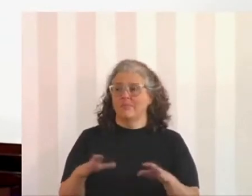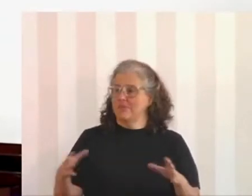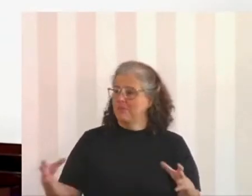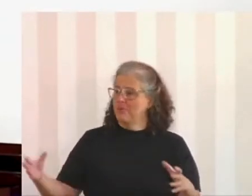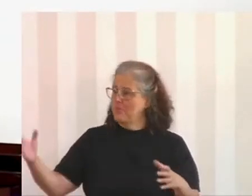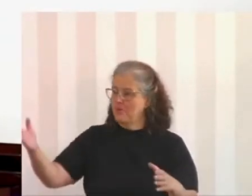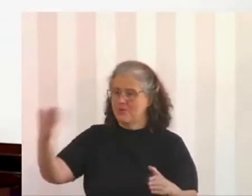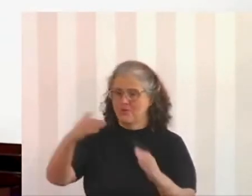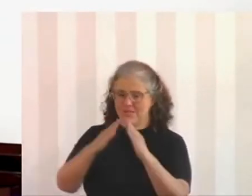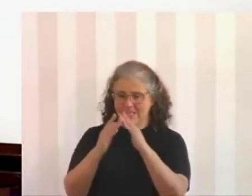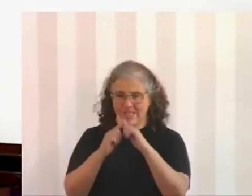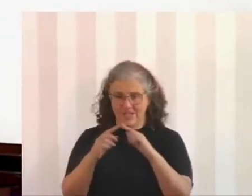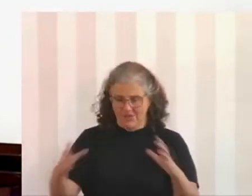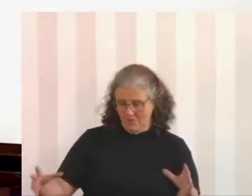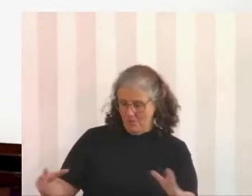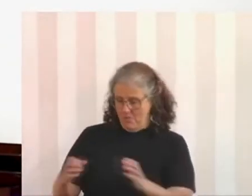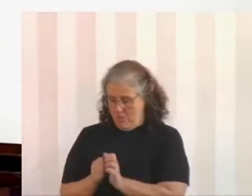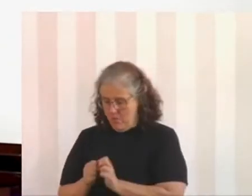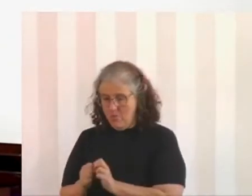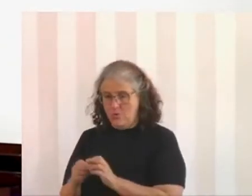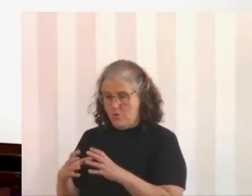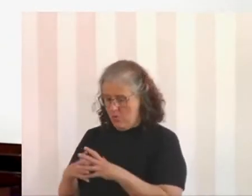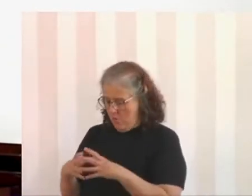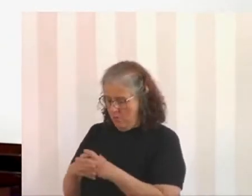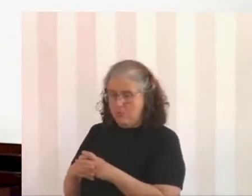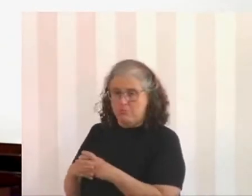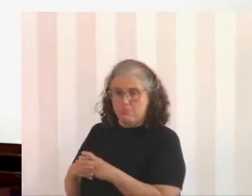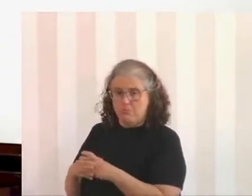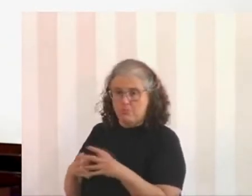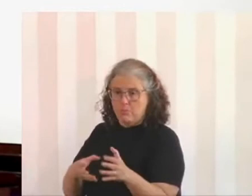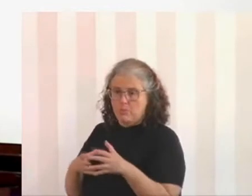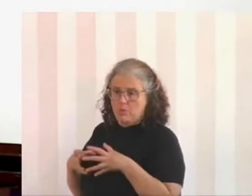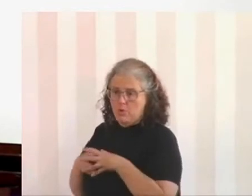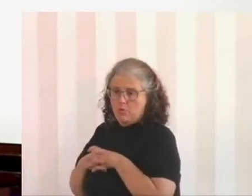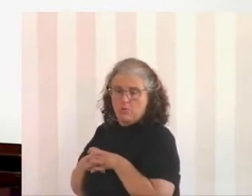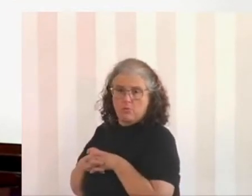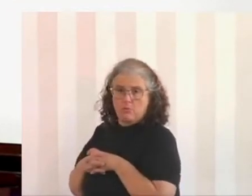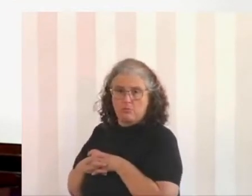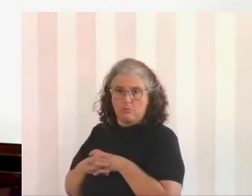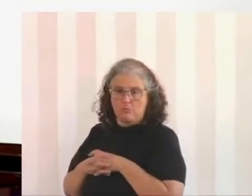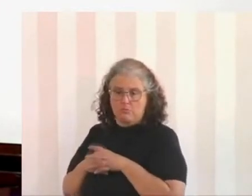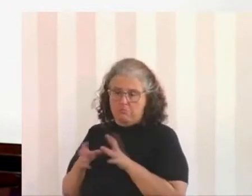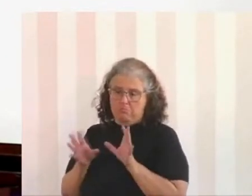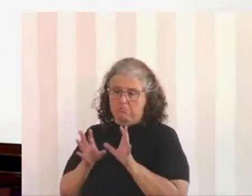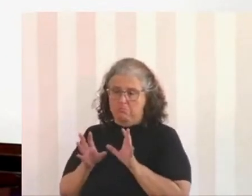grupo? Não. Aí você pode dizer, não, mas o nosso grupo não é fechado.